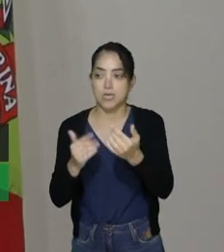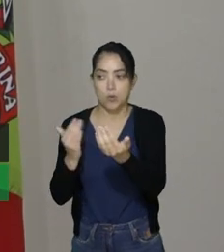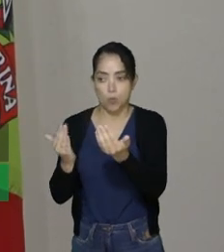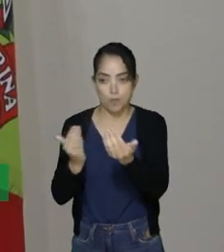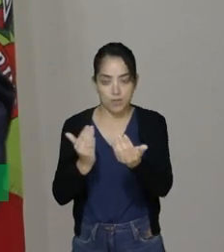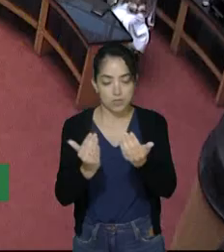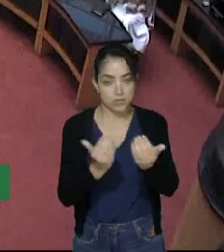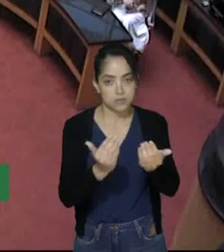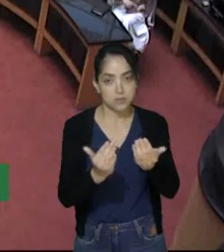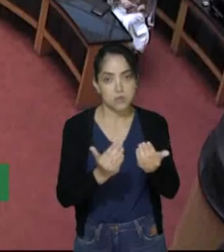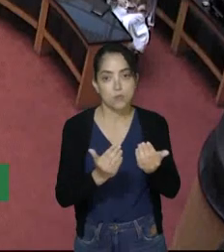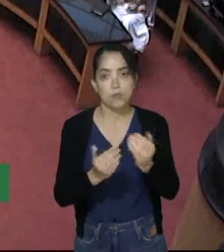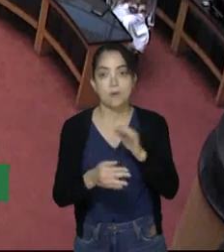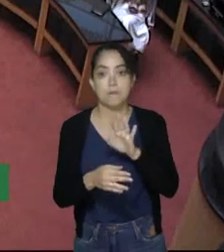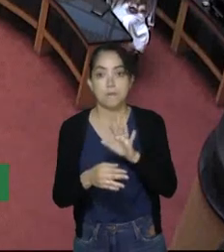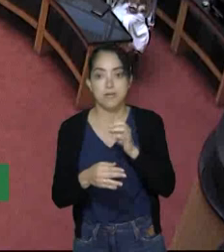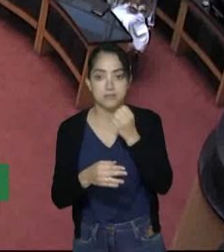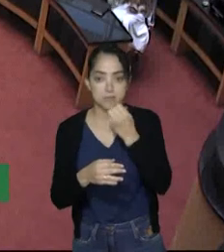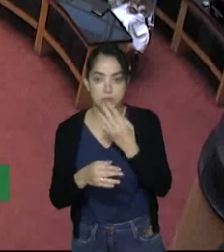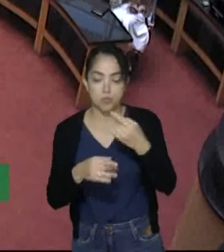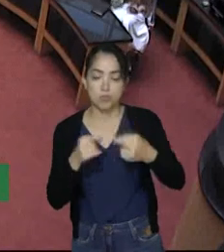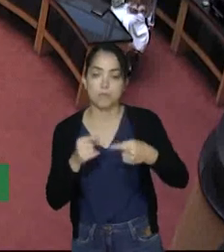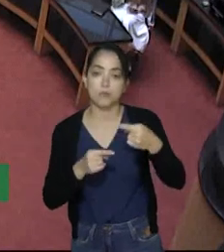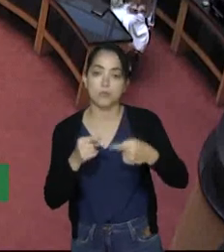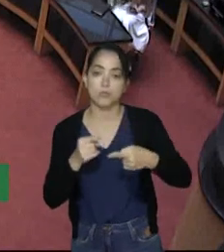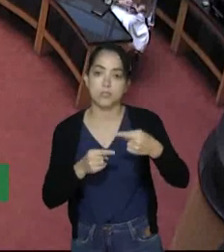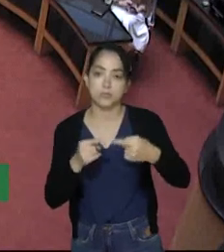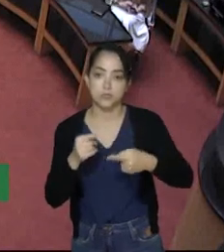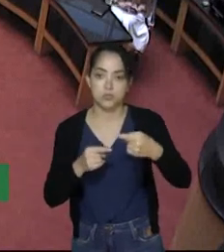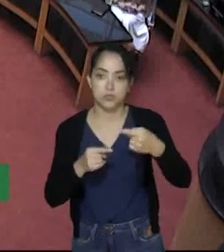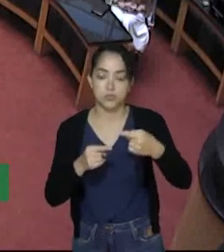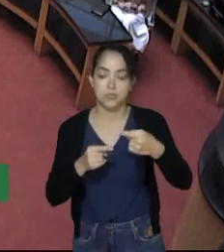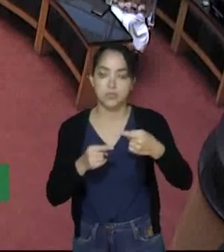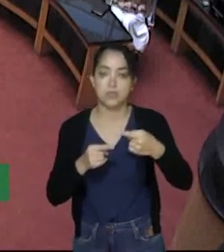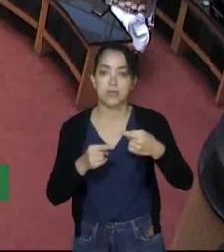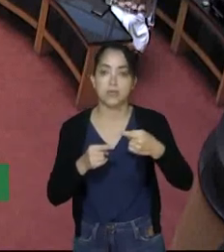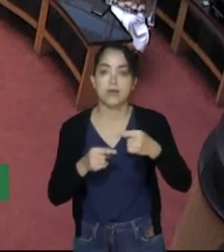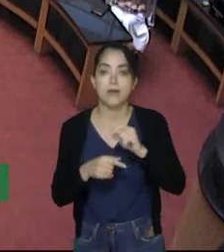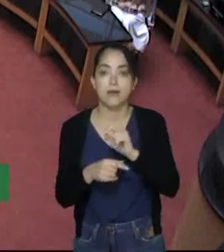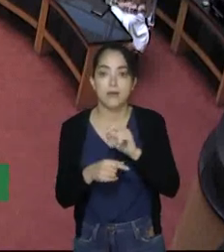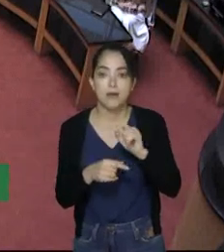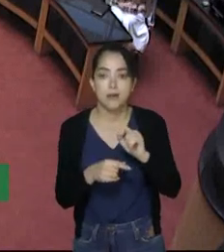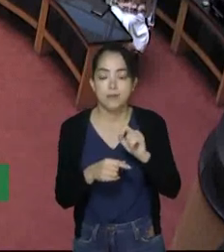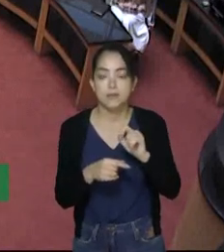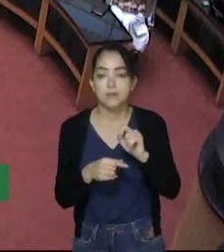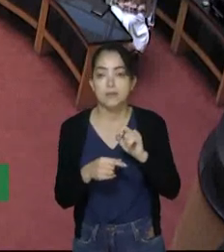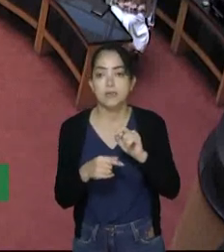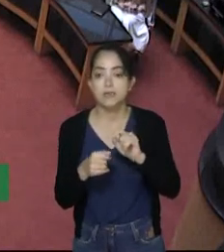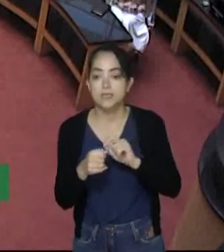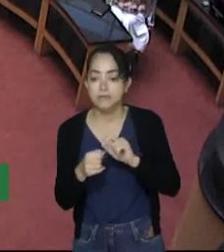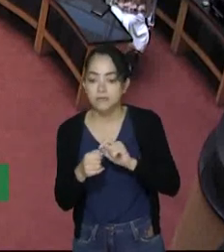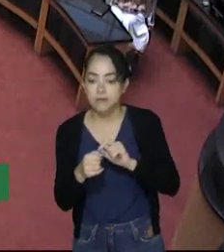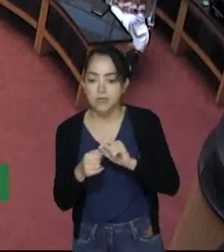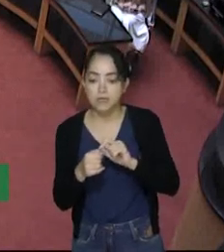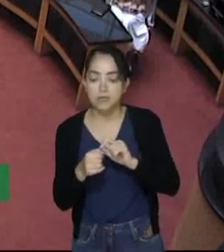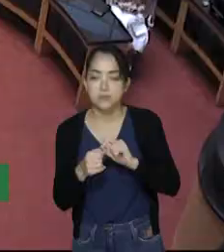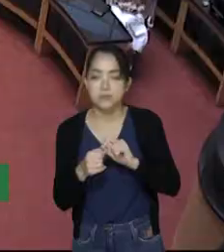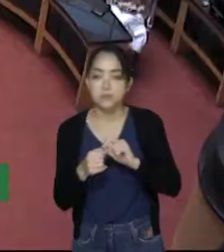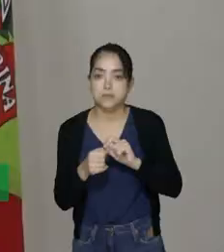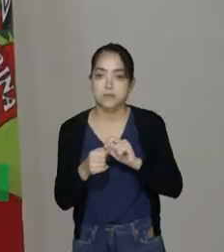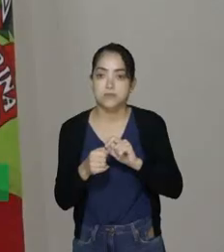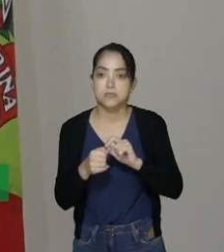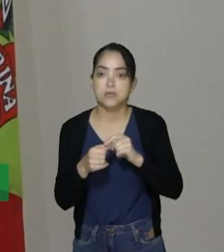Mas a boa política, aquela que faz sentido